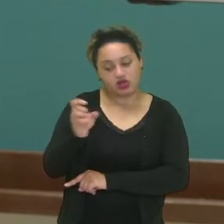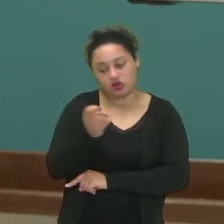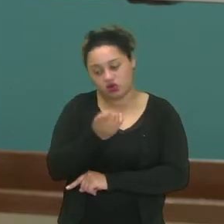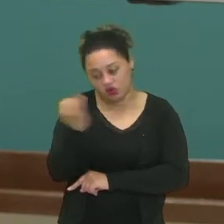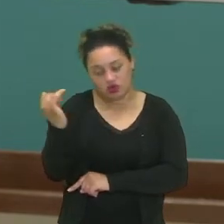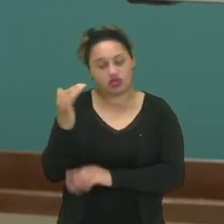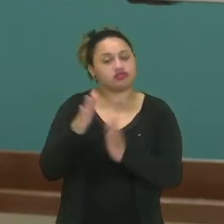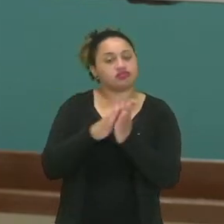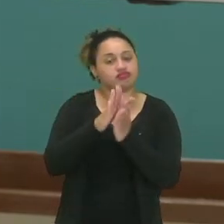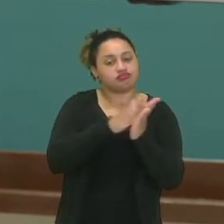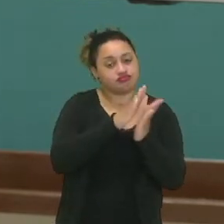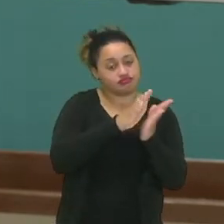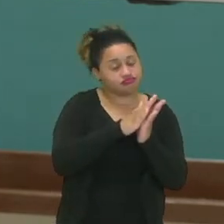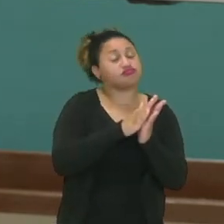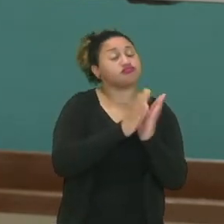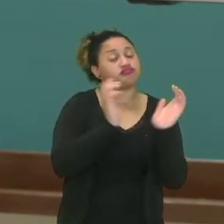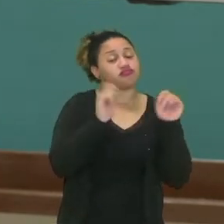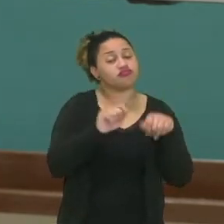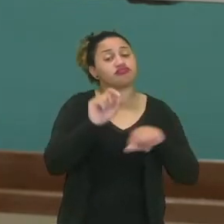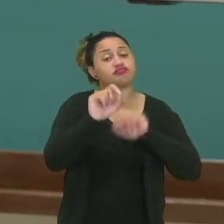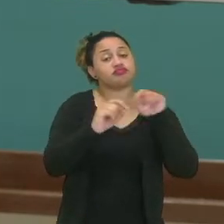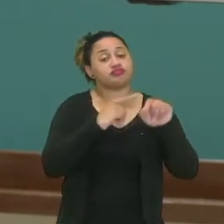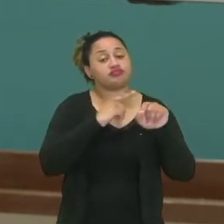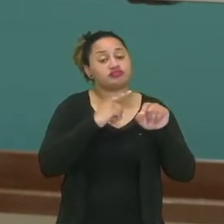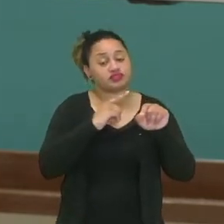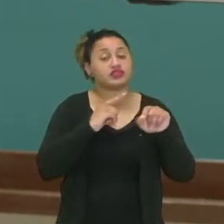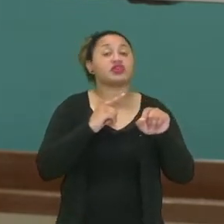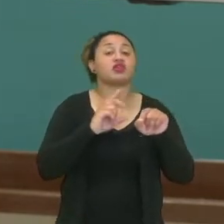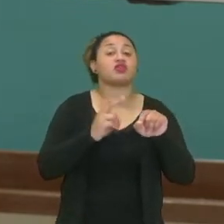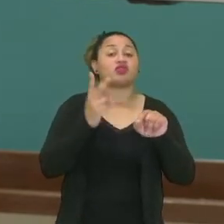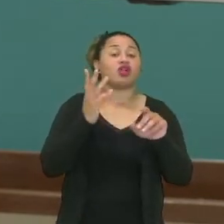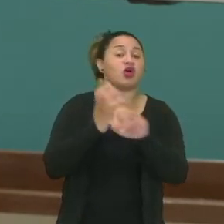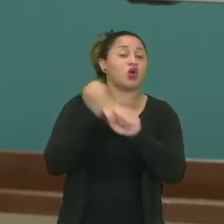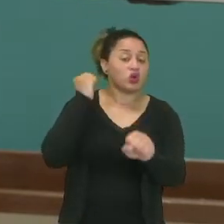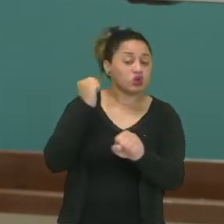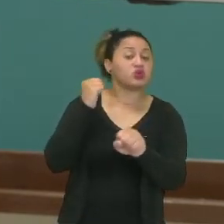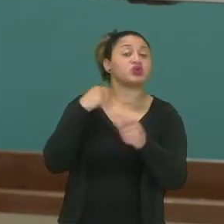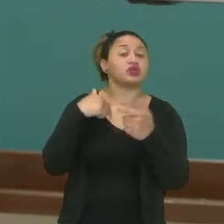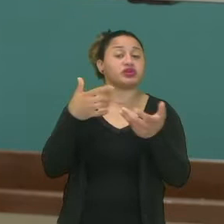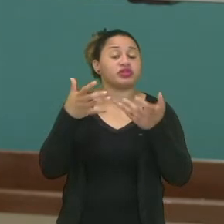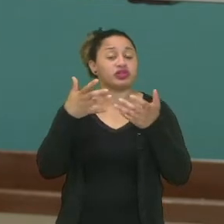unitário para que a gente possa colocar qual que é o lucro desejado